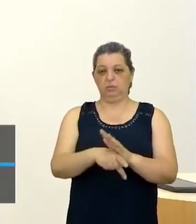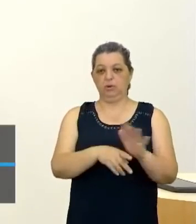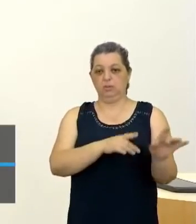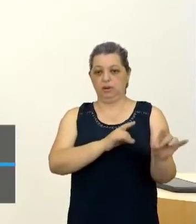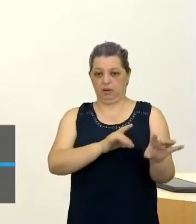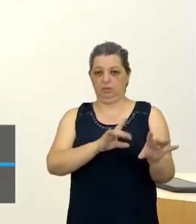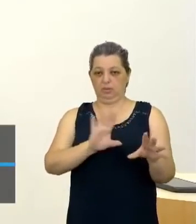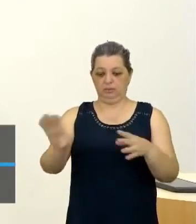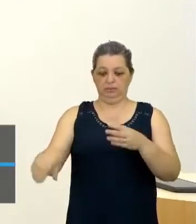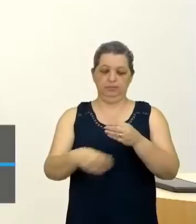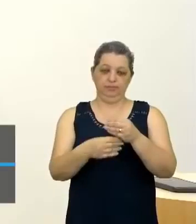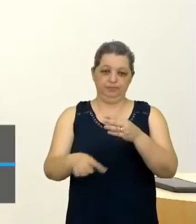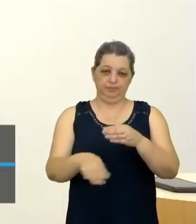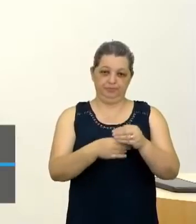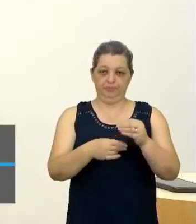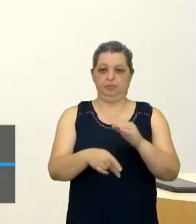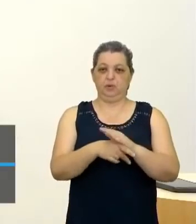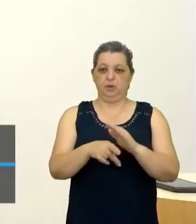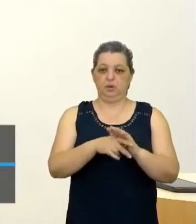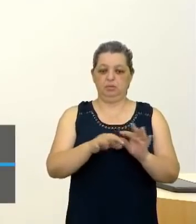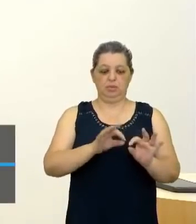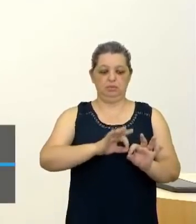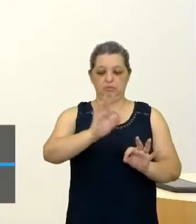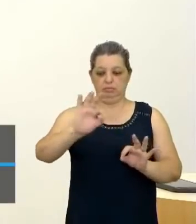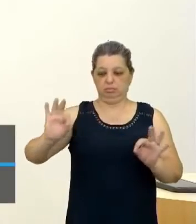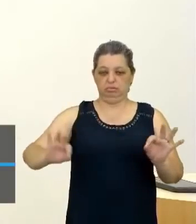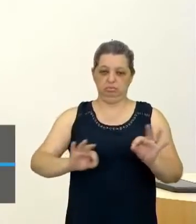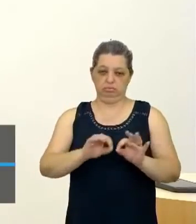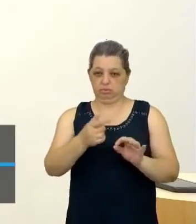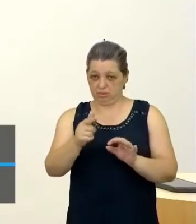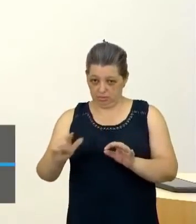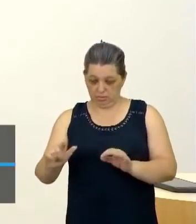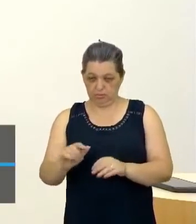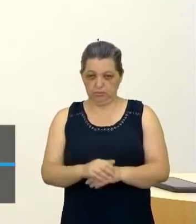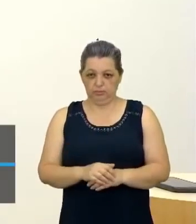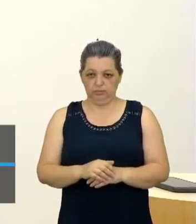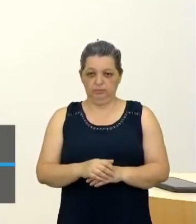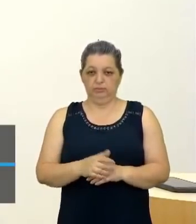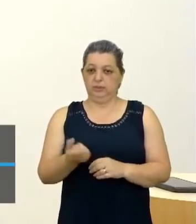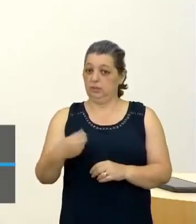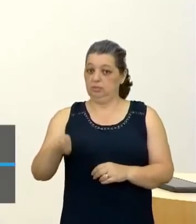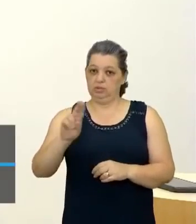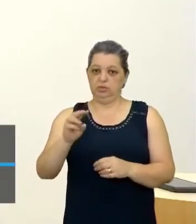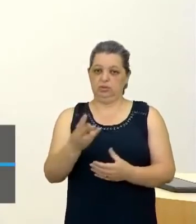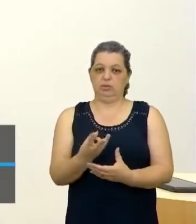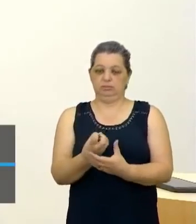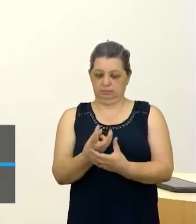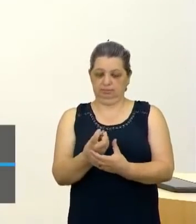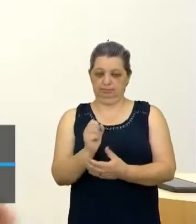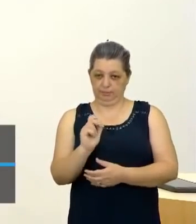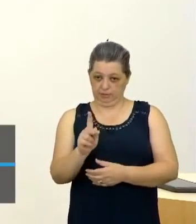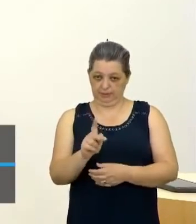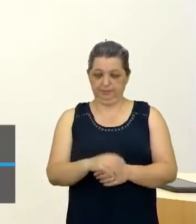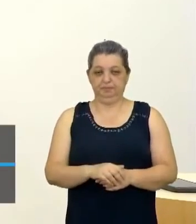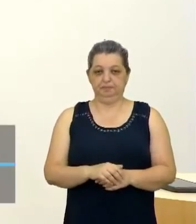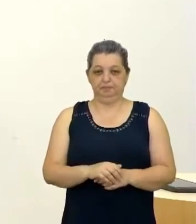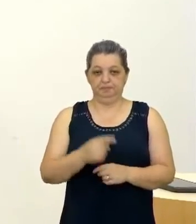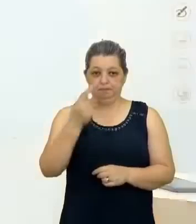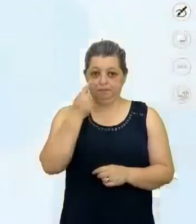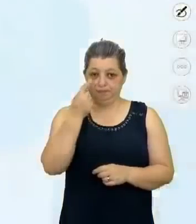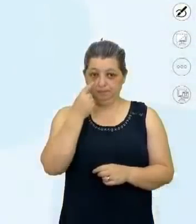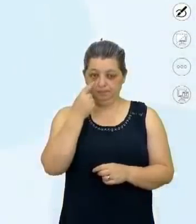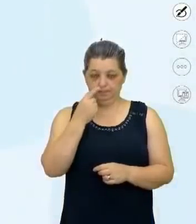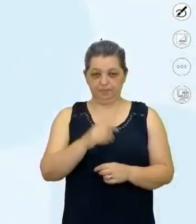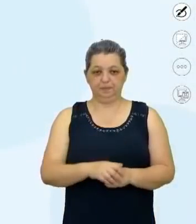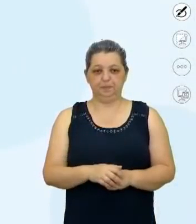para completar quadrado, para resolver outros tipos de equação que não tem o trinômio quadrado perfeito bonitinho, tá bom? Então, olho aqui na